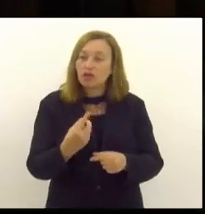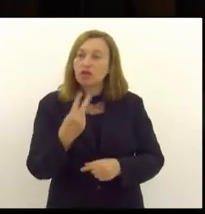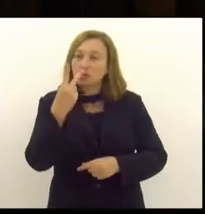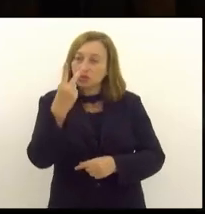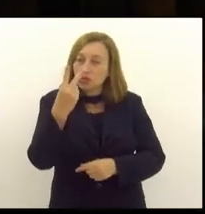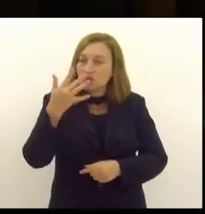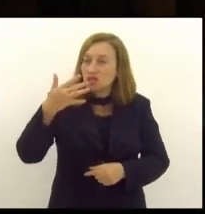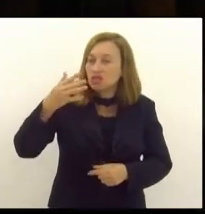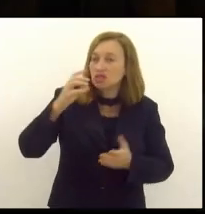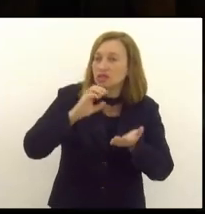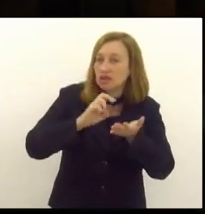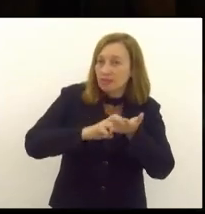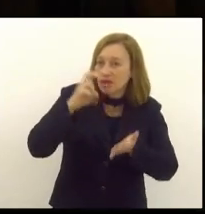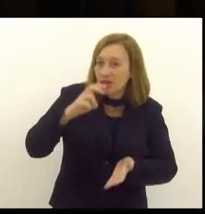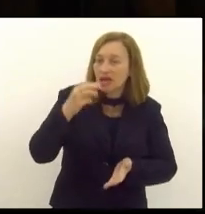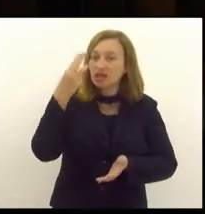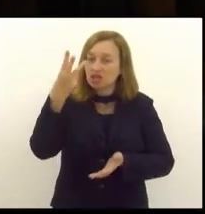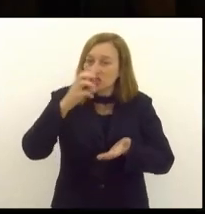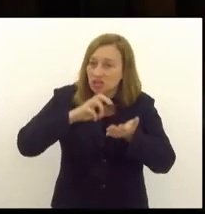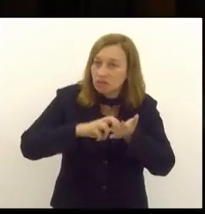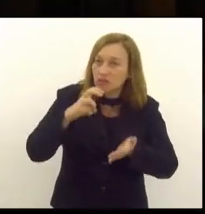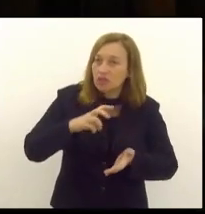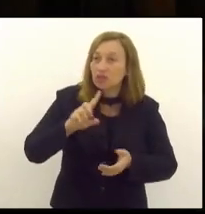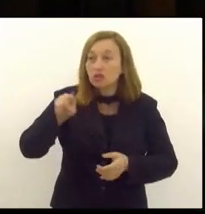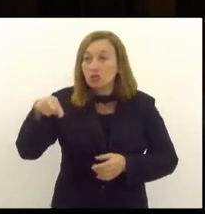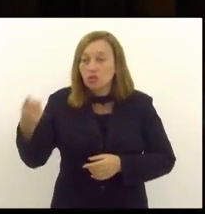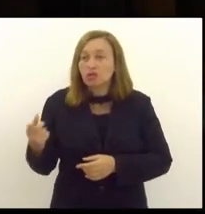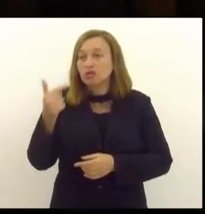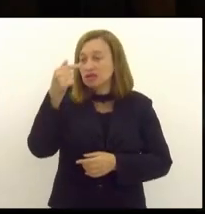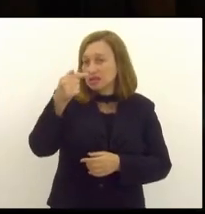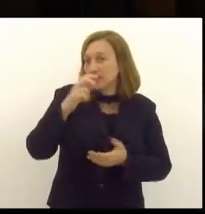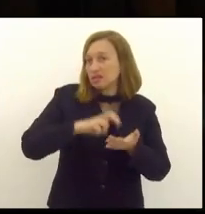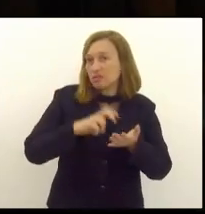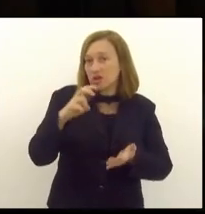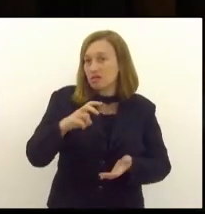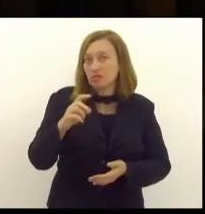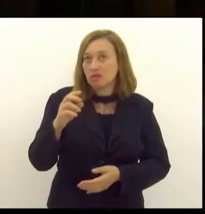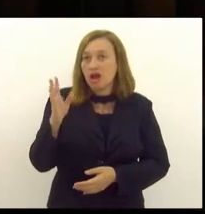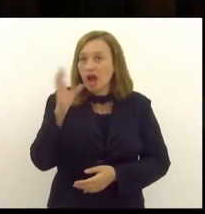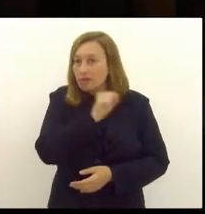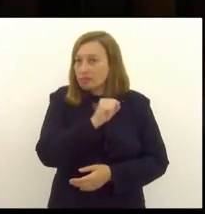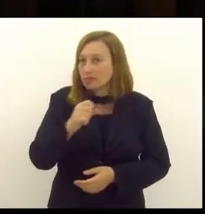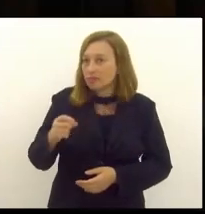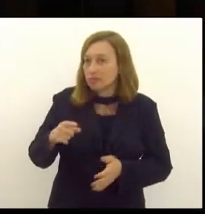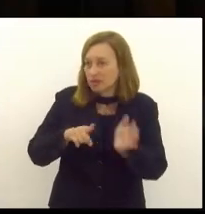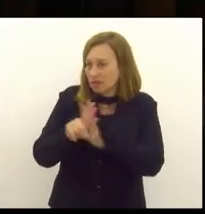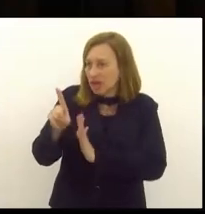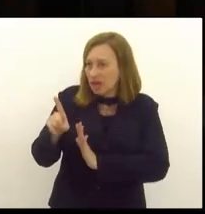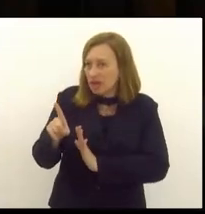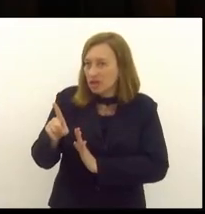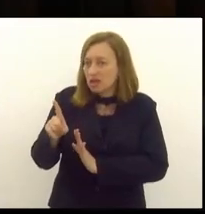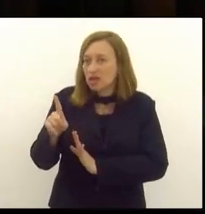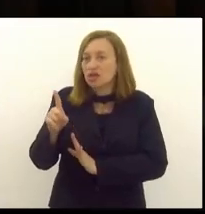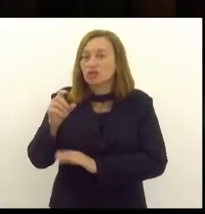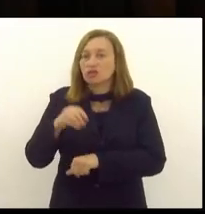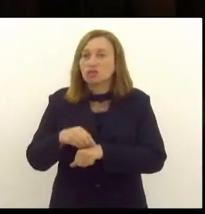às 3 da manhã, e no dia seguinte às 7. Não era raro perguntar, doutora Sirlene, a senhora não